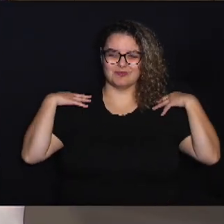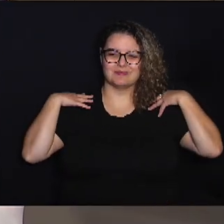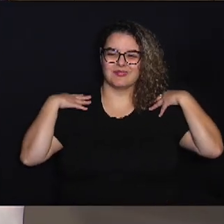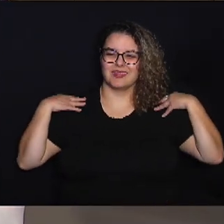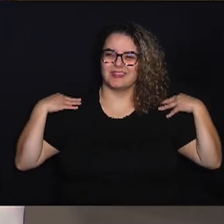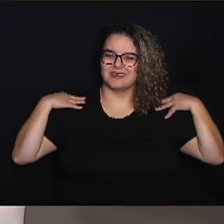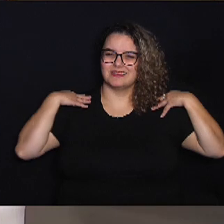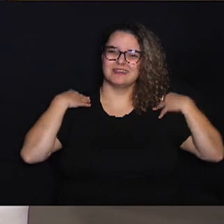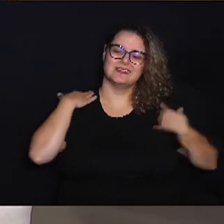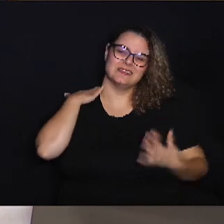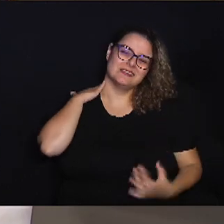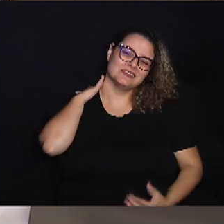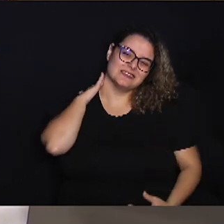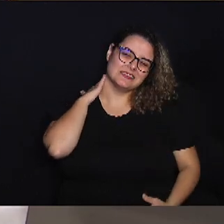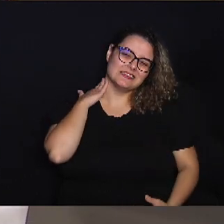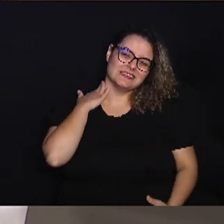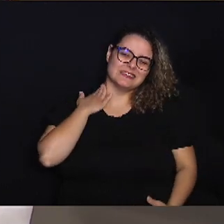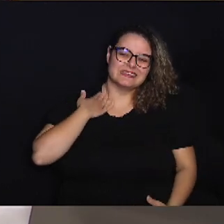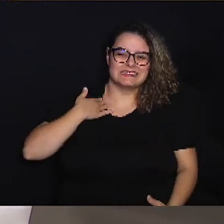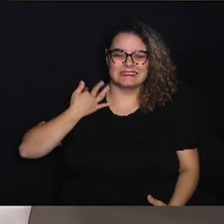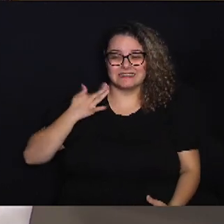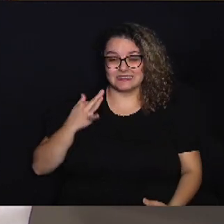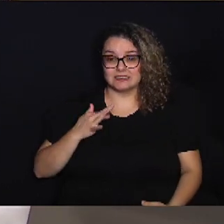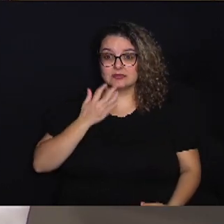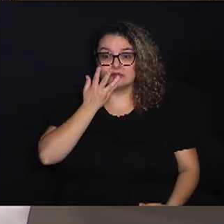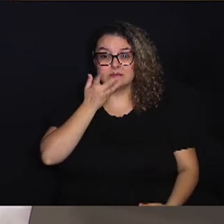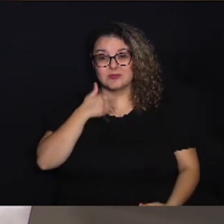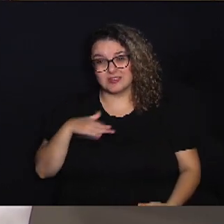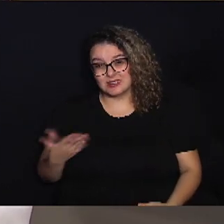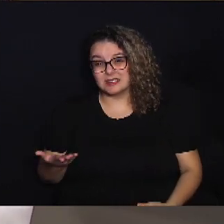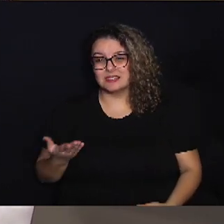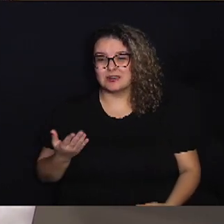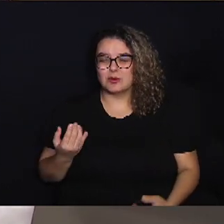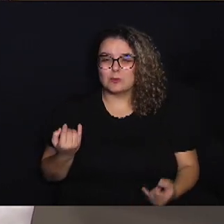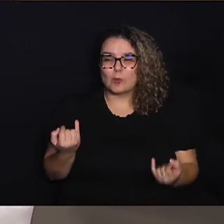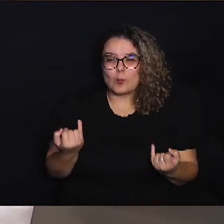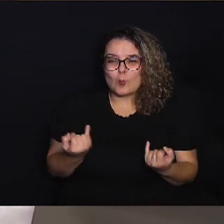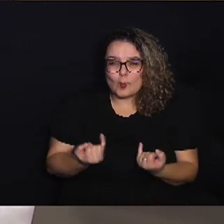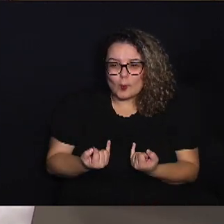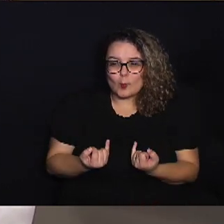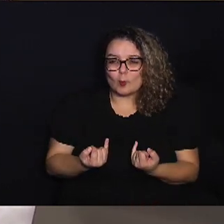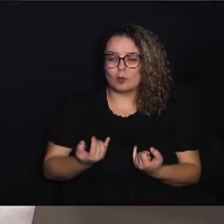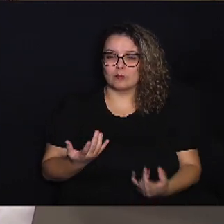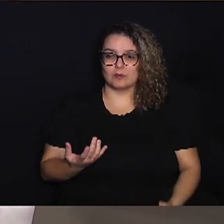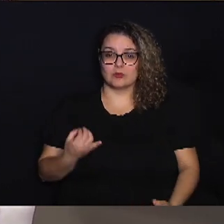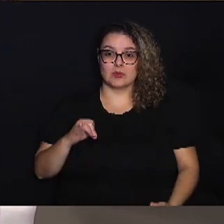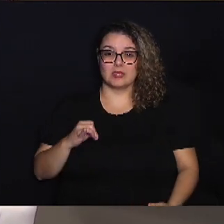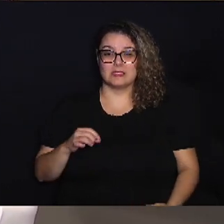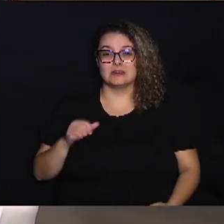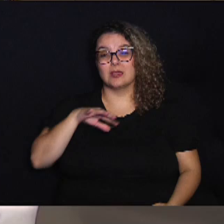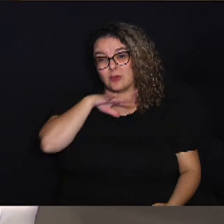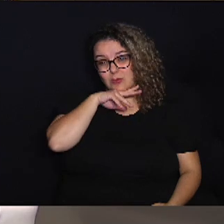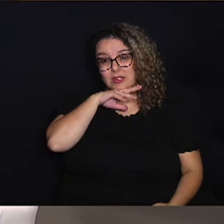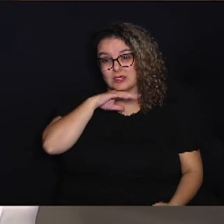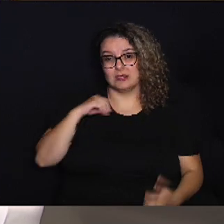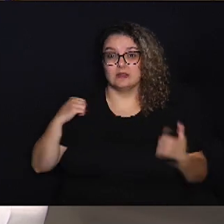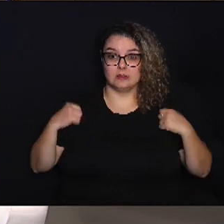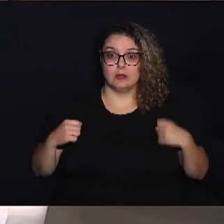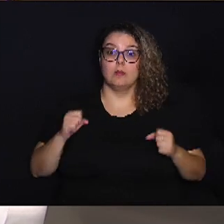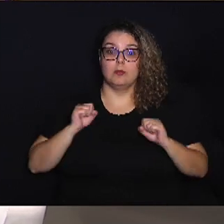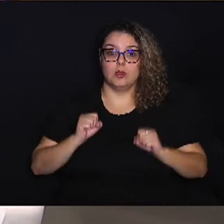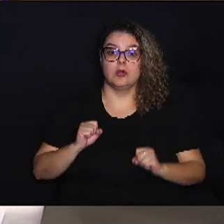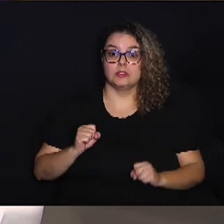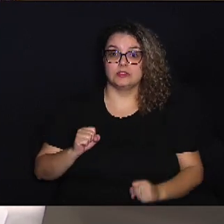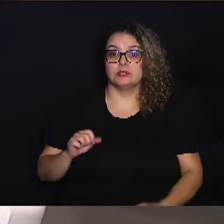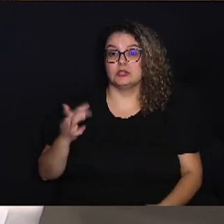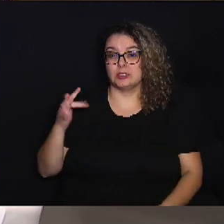aqui perto do pescoço. E na criança muito frágil, criança muito magrinha, se tiver com a posição ruim da mochila, ela pode ter dor nas costas, dor na